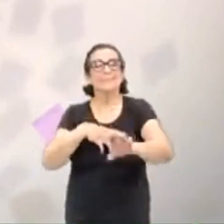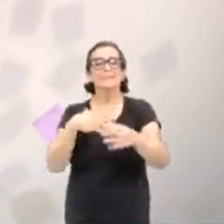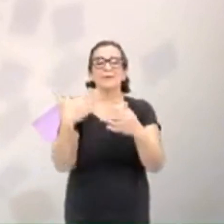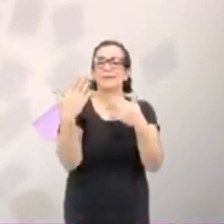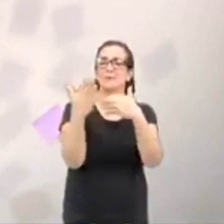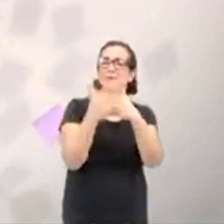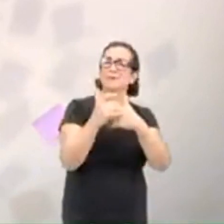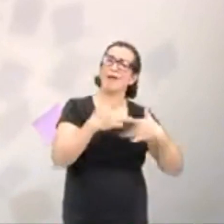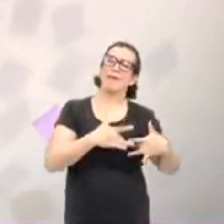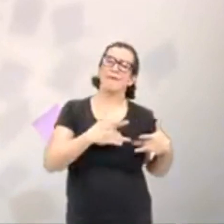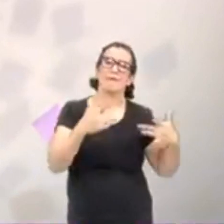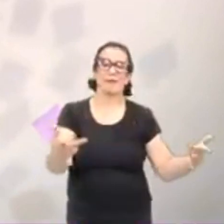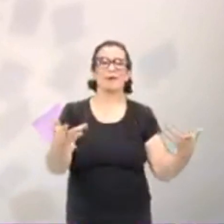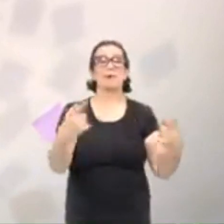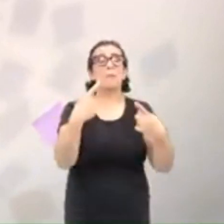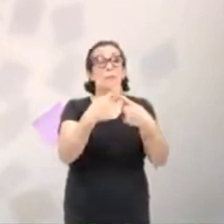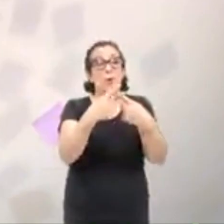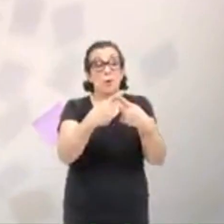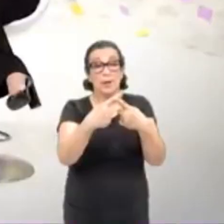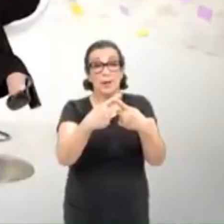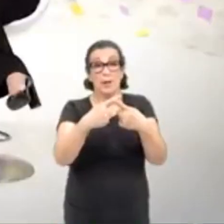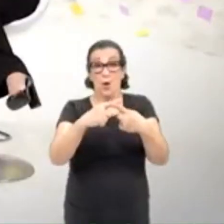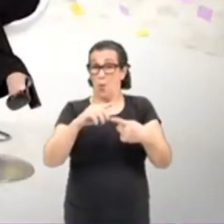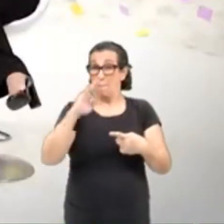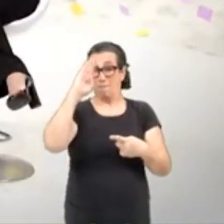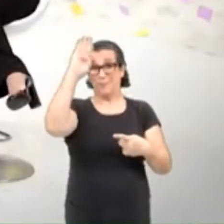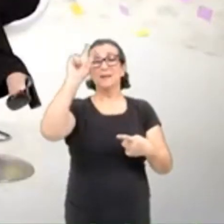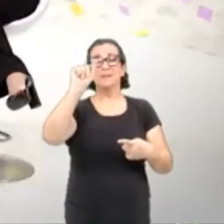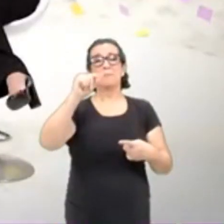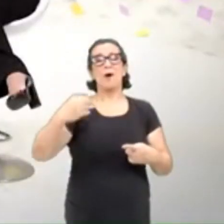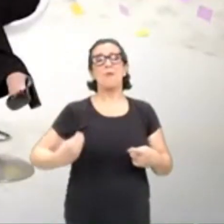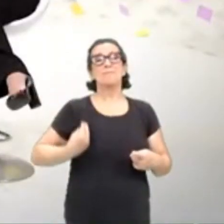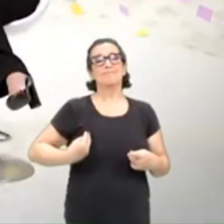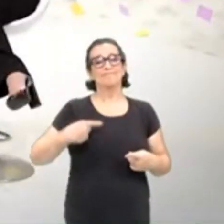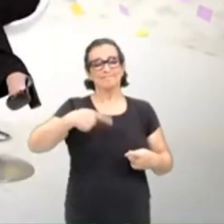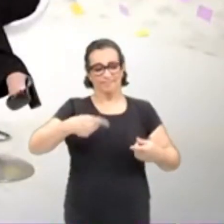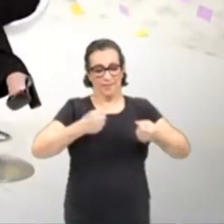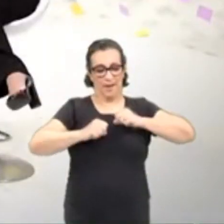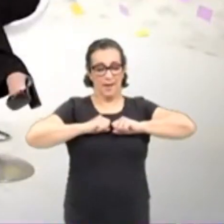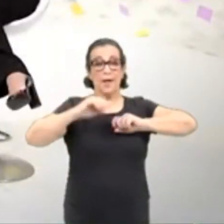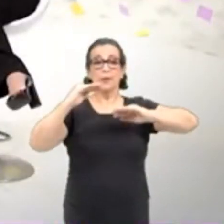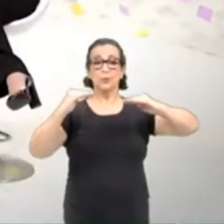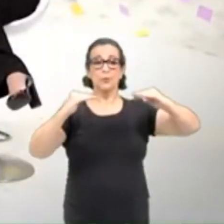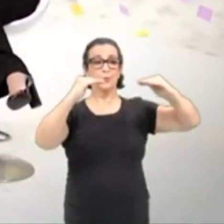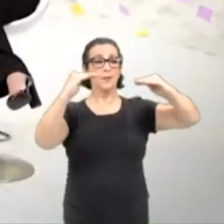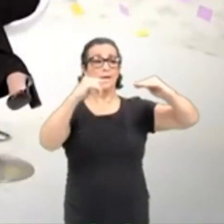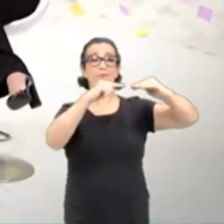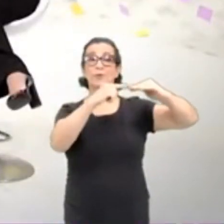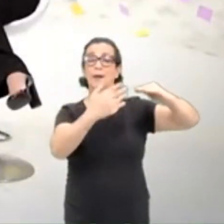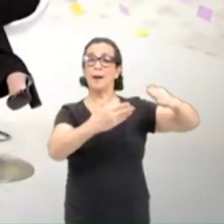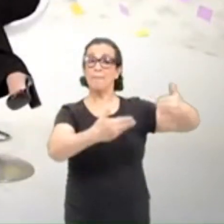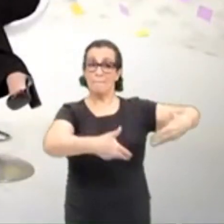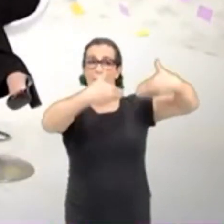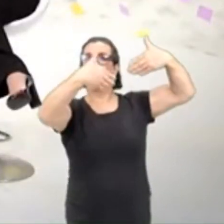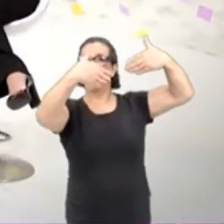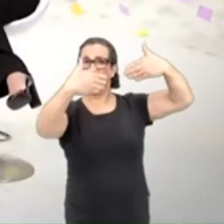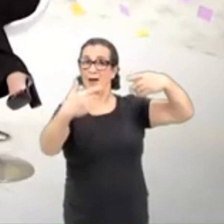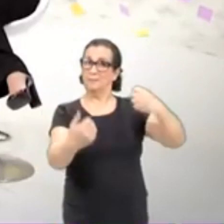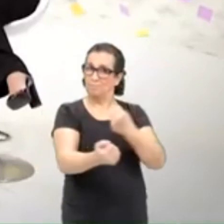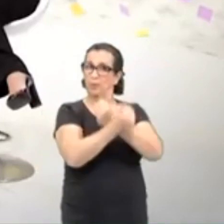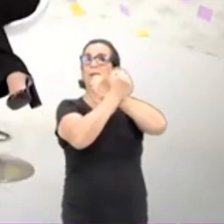generosos né porque o ideal é que a ansiedade esteja presente no nível que ela nos impulsione que ela nos